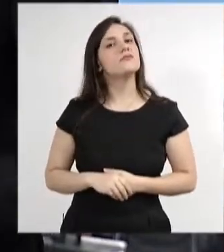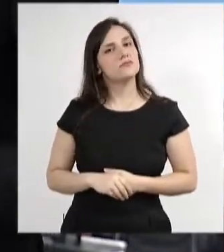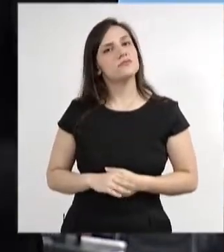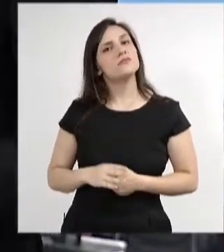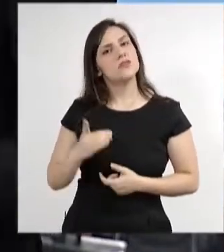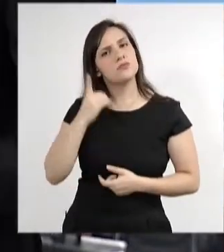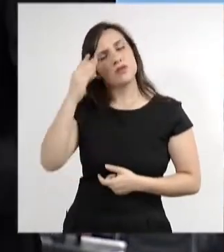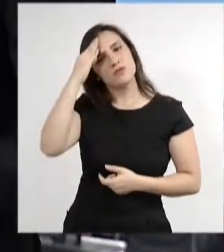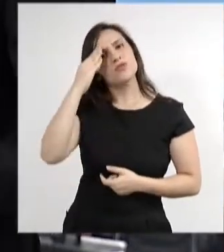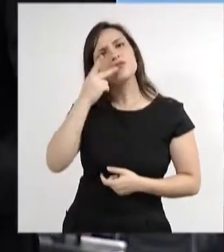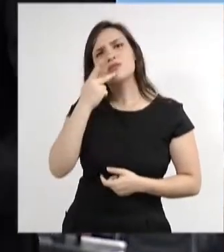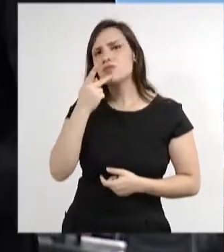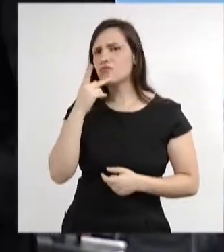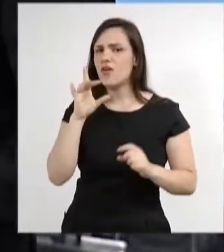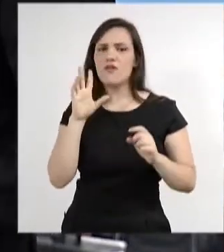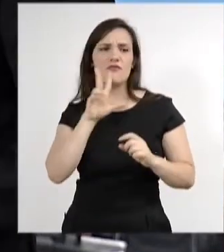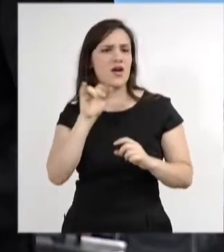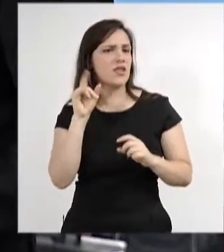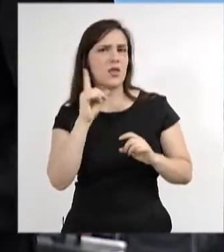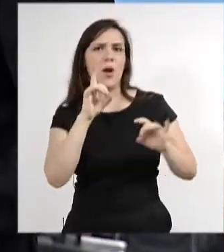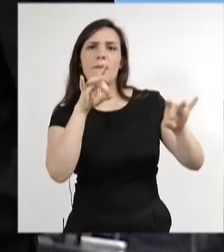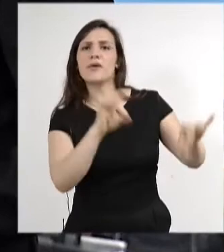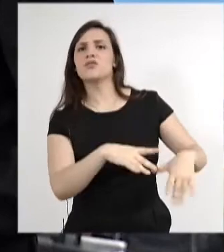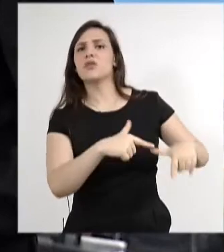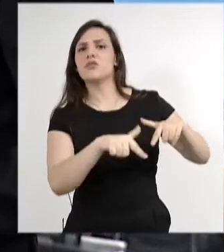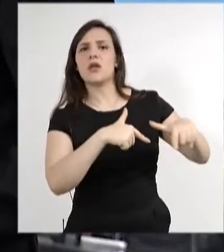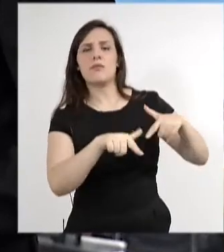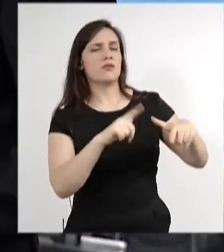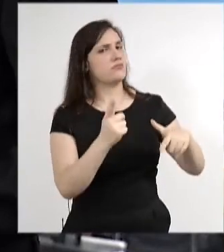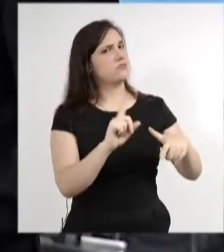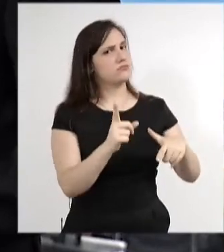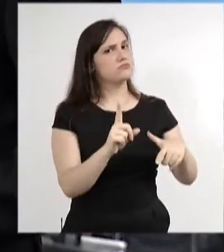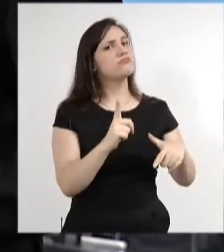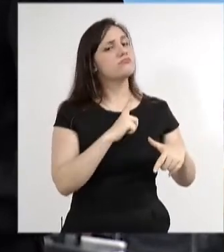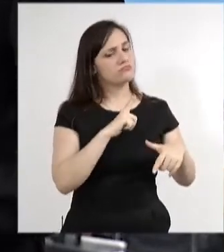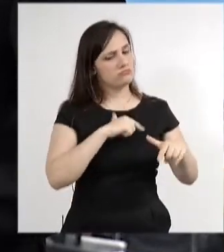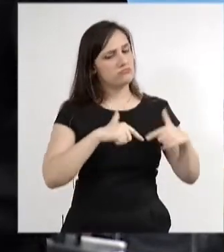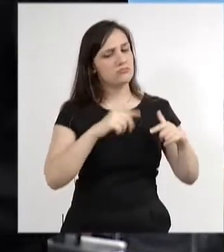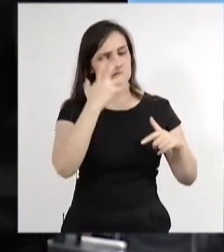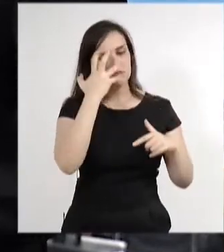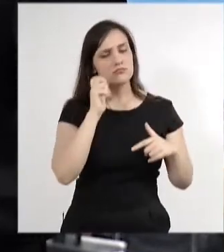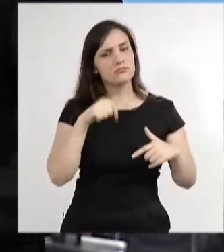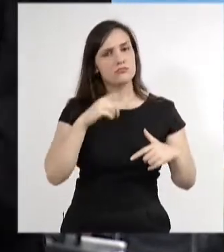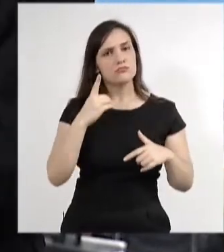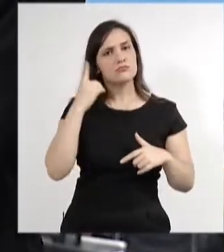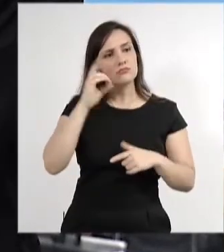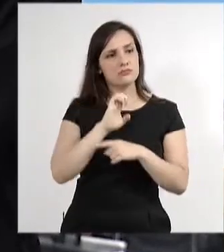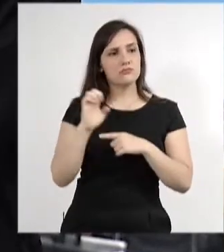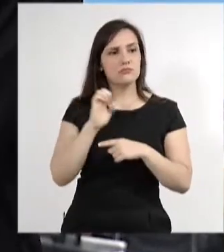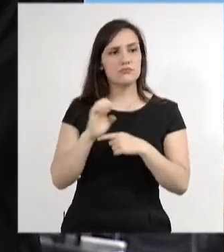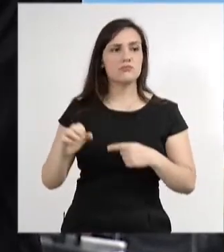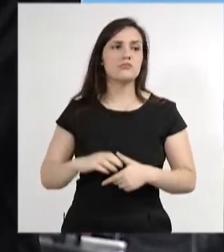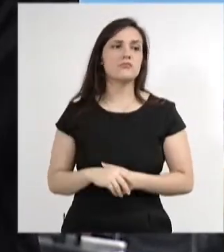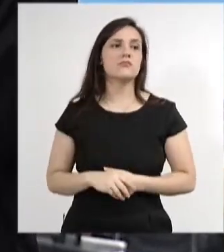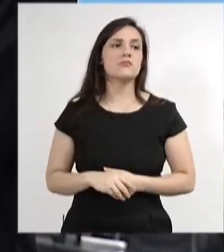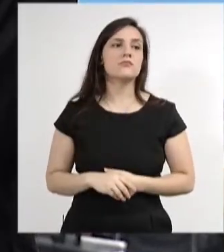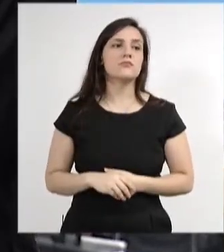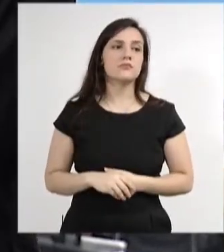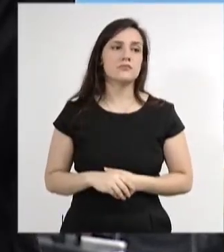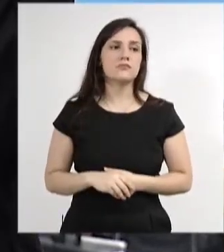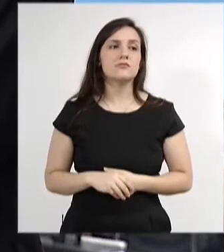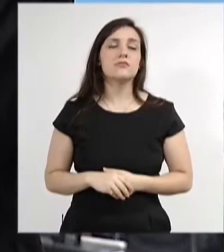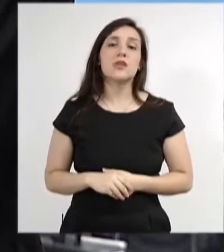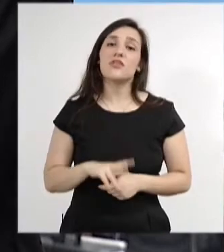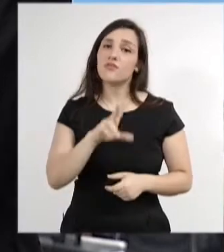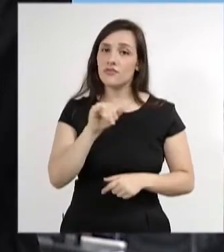reforçou bastante isso, não deixando de lado o trabalho dele aqui como deputado estadual. Ele deve possivelmente ter